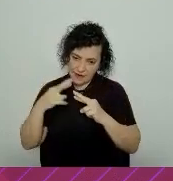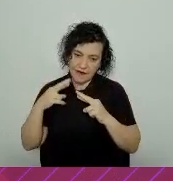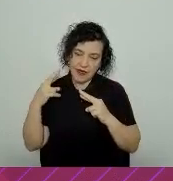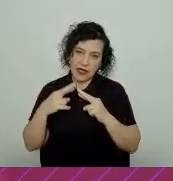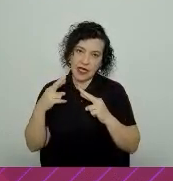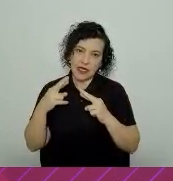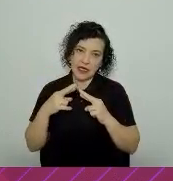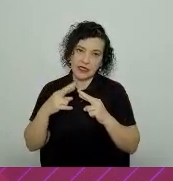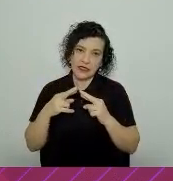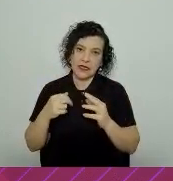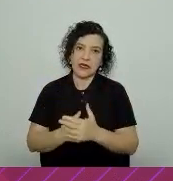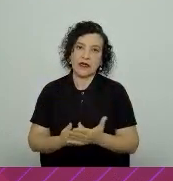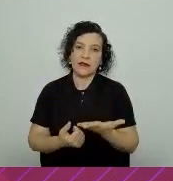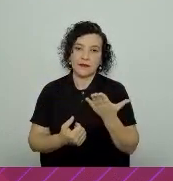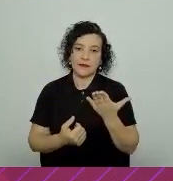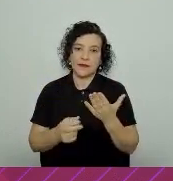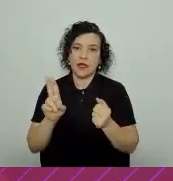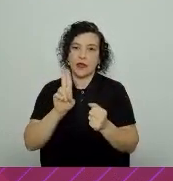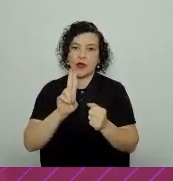o metal